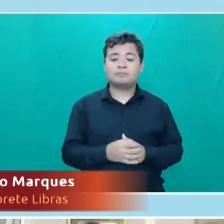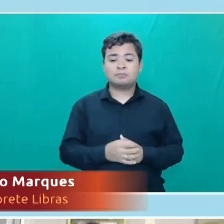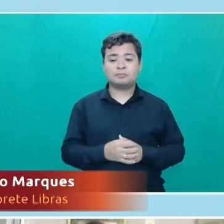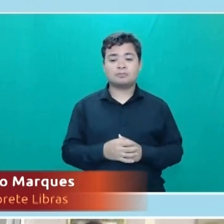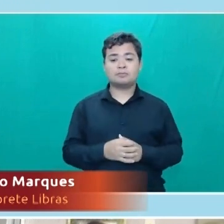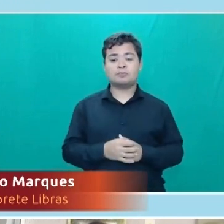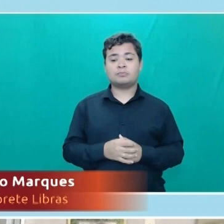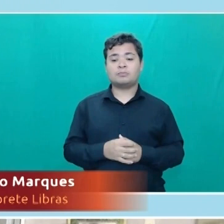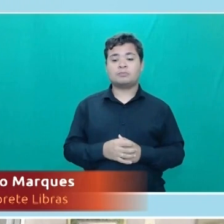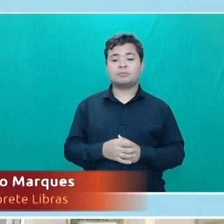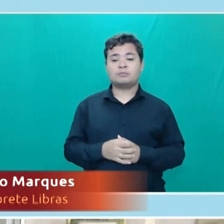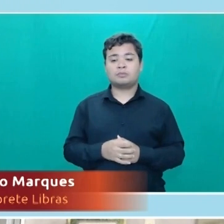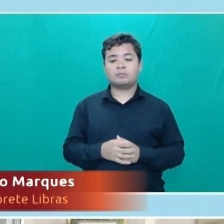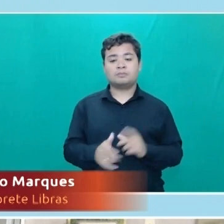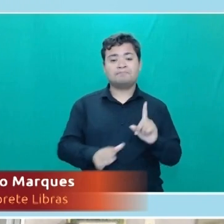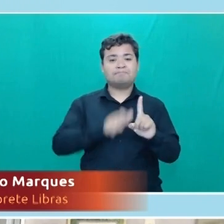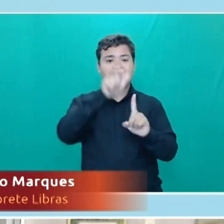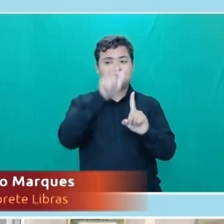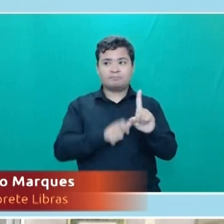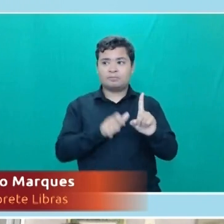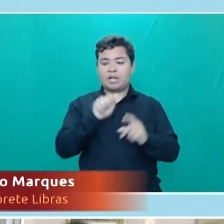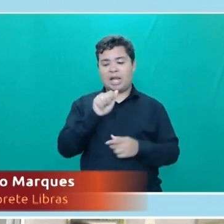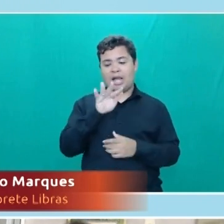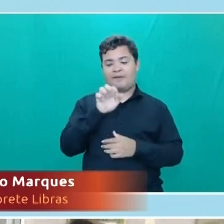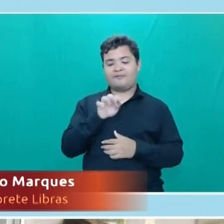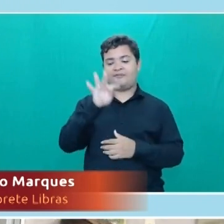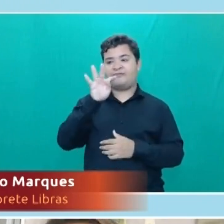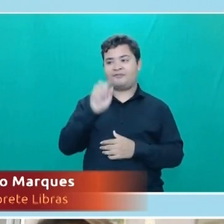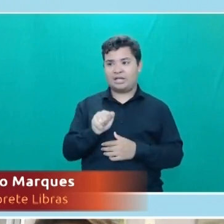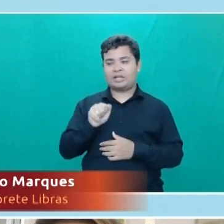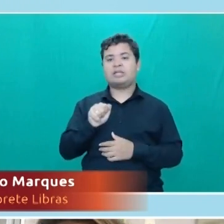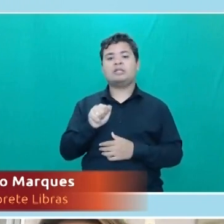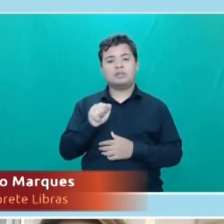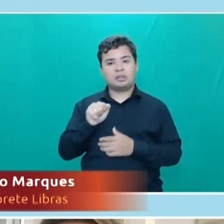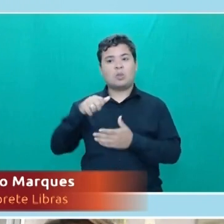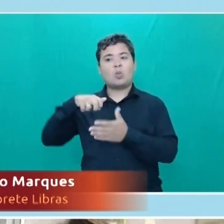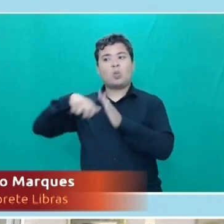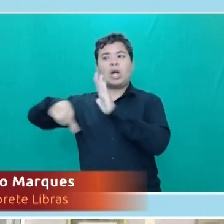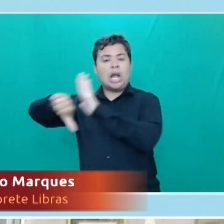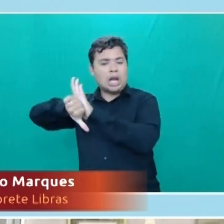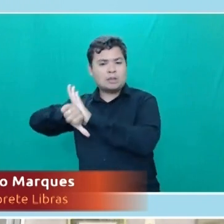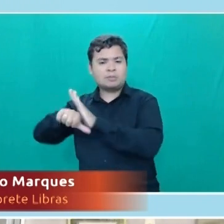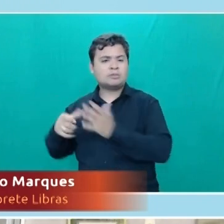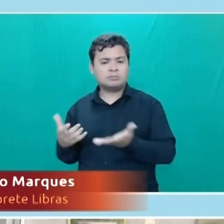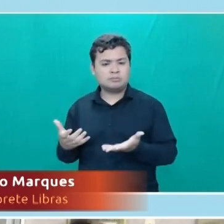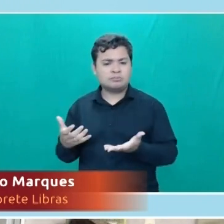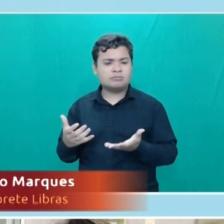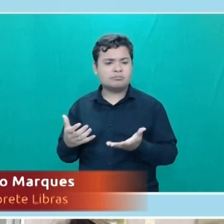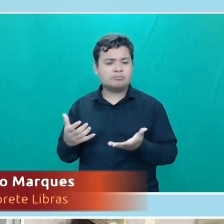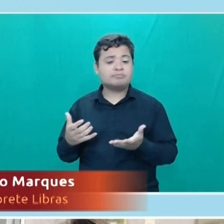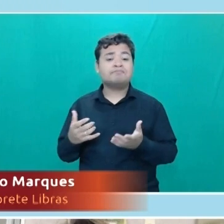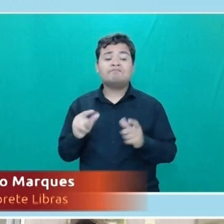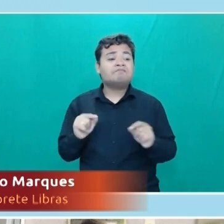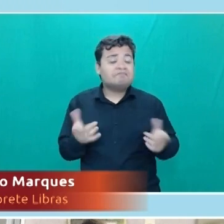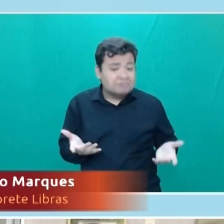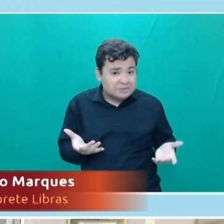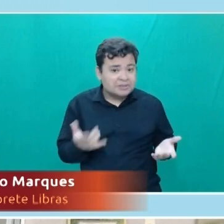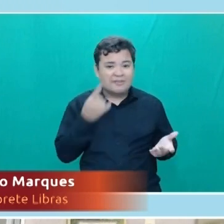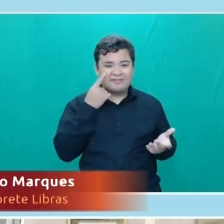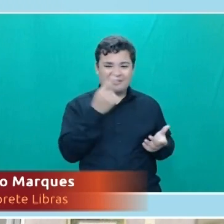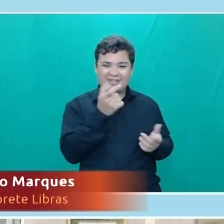pessoa afeita ao crime. Certo? Então, o que é uma pessoa afeita ao crime? Certo? Então, são expressões